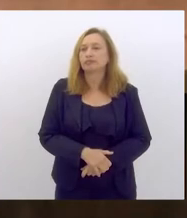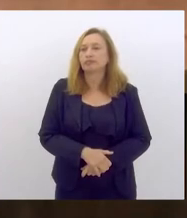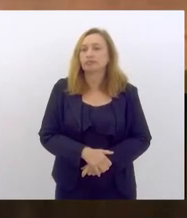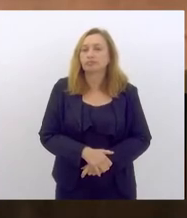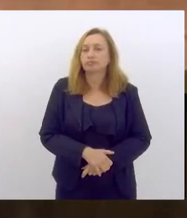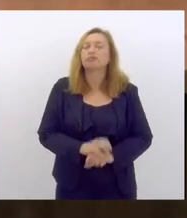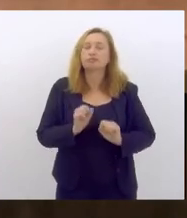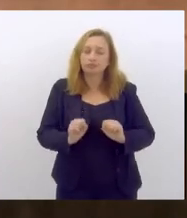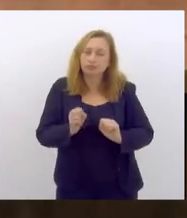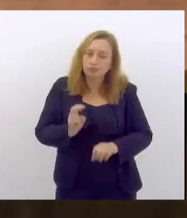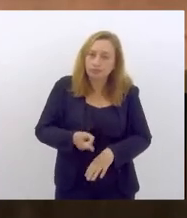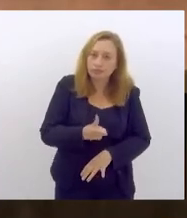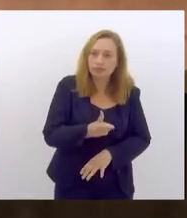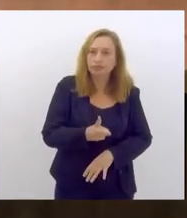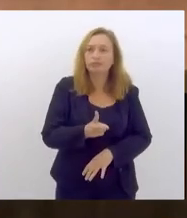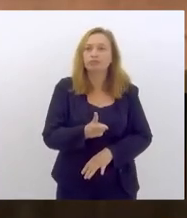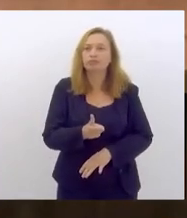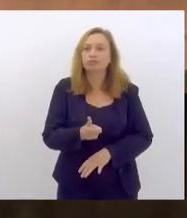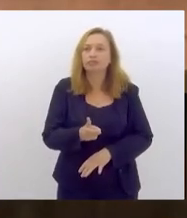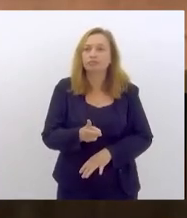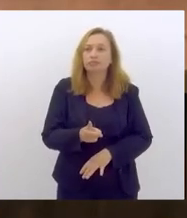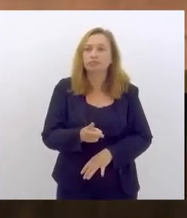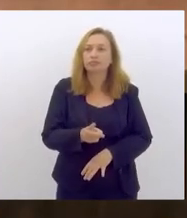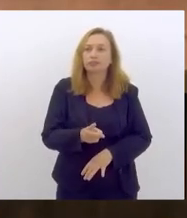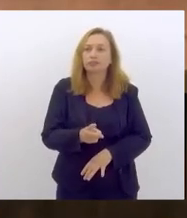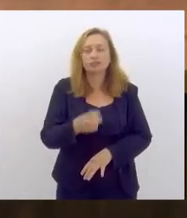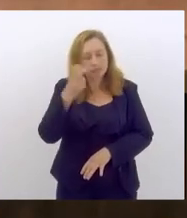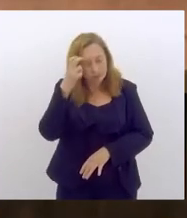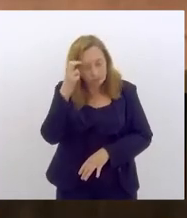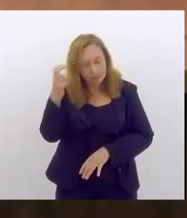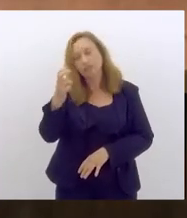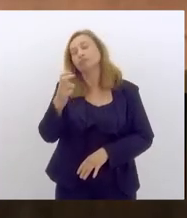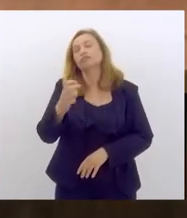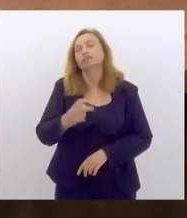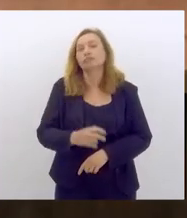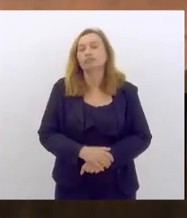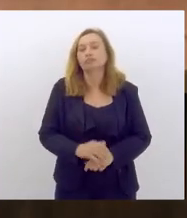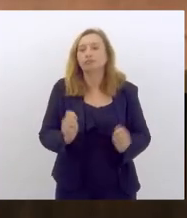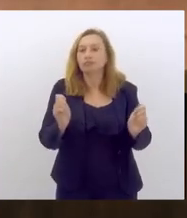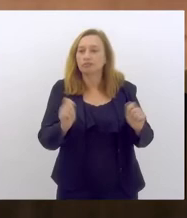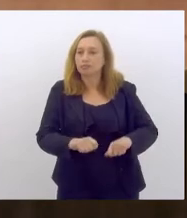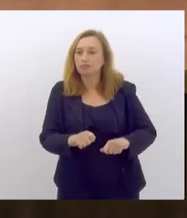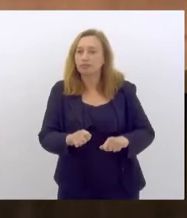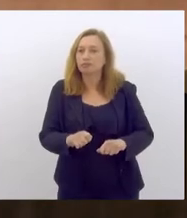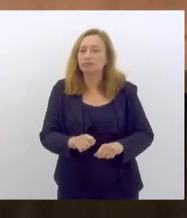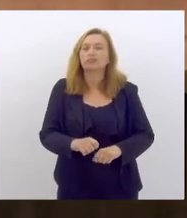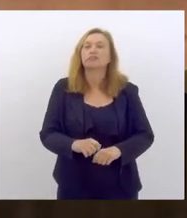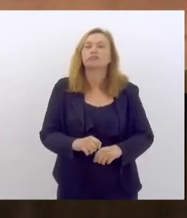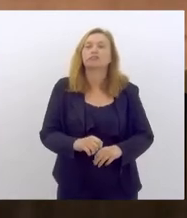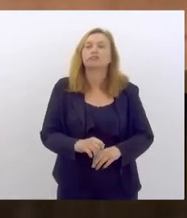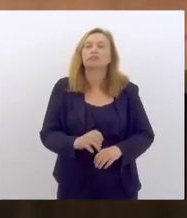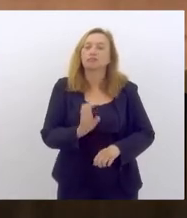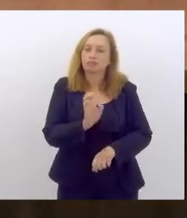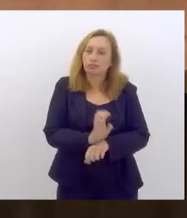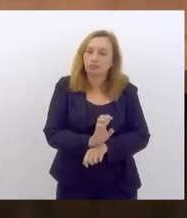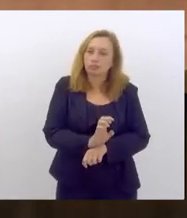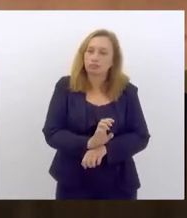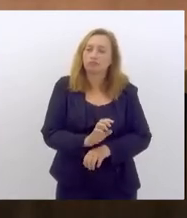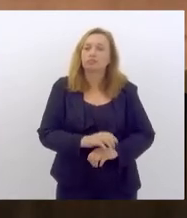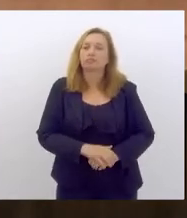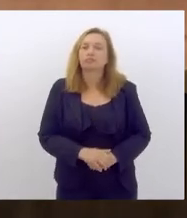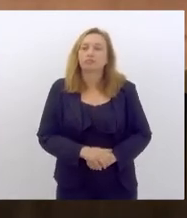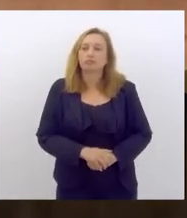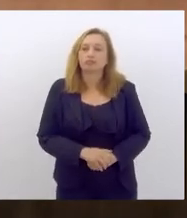que a gente possa continuar, inclusive, com uma inteligência, com uma capacidade operacional no nosso Estado no que diz